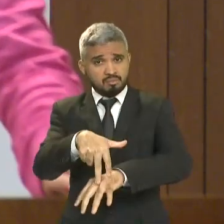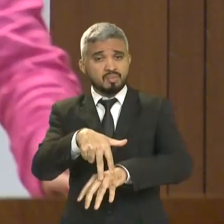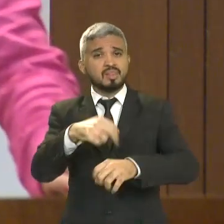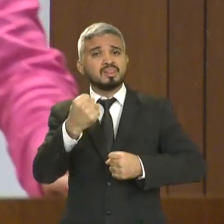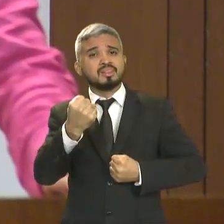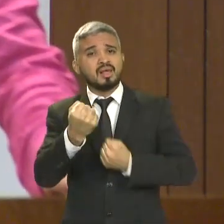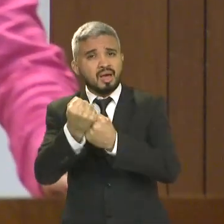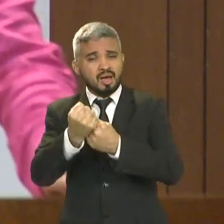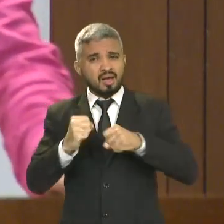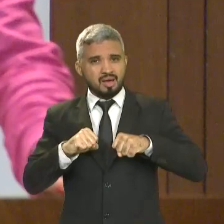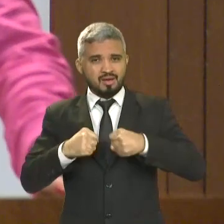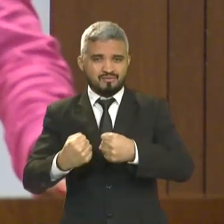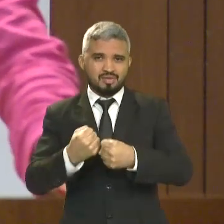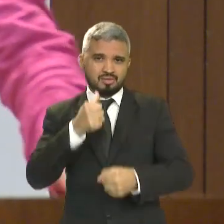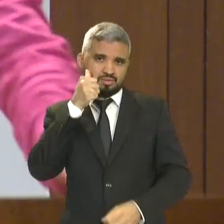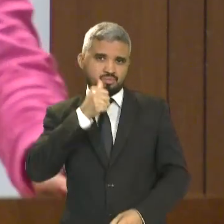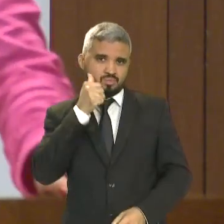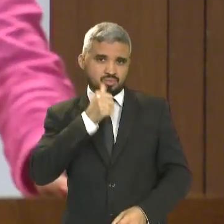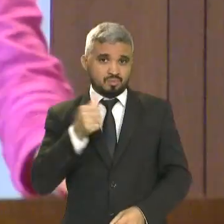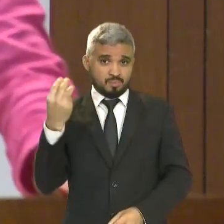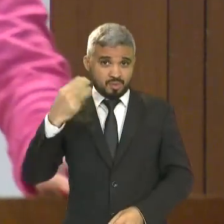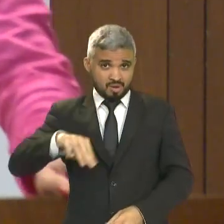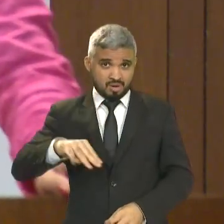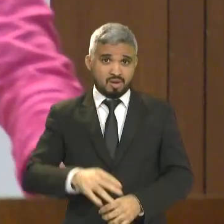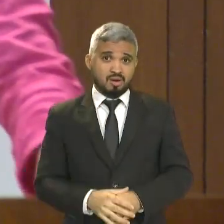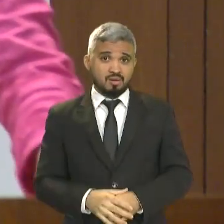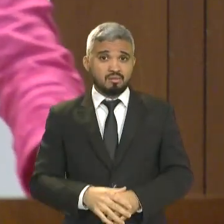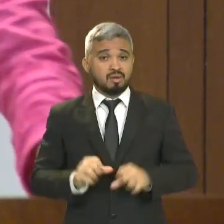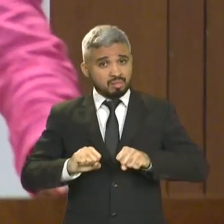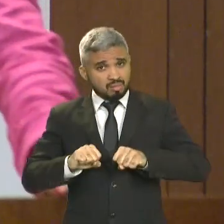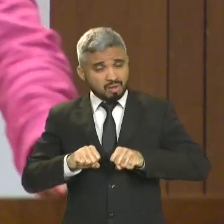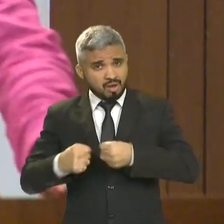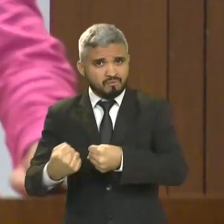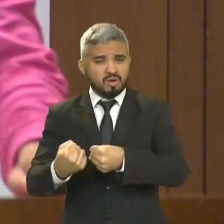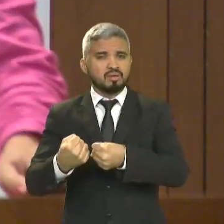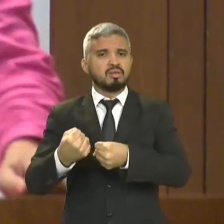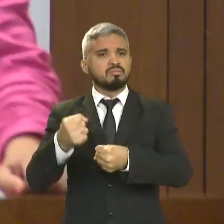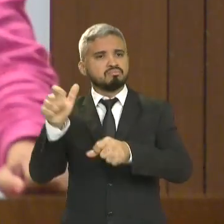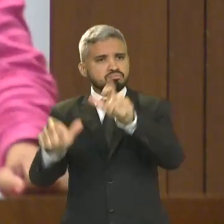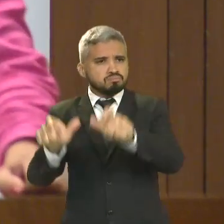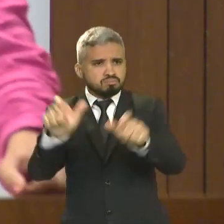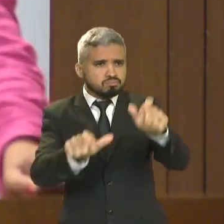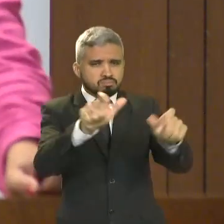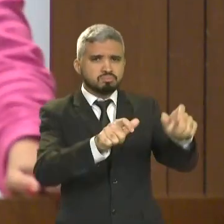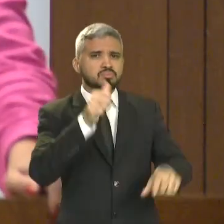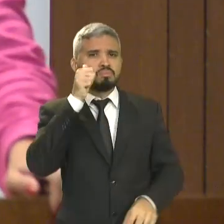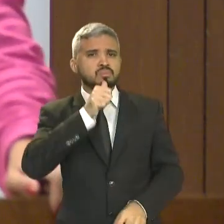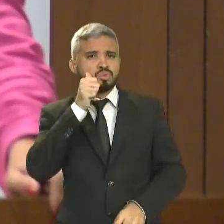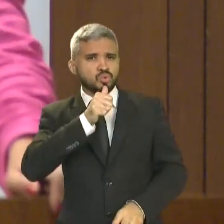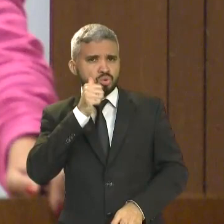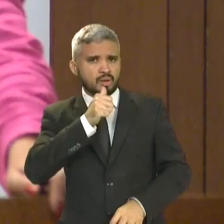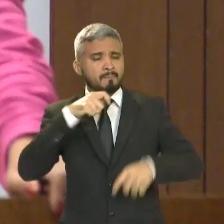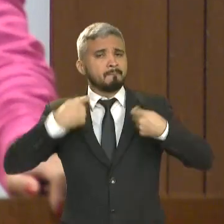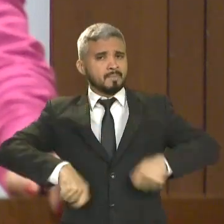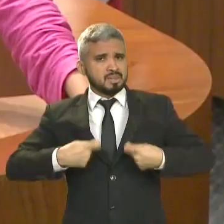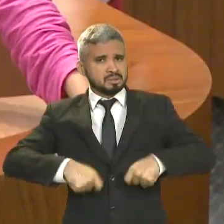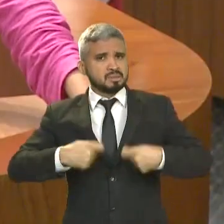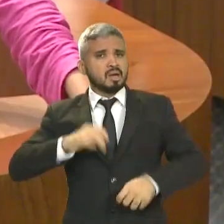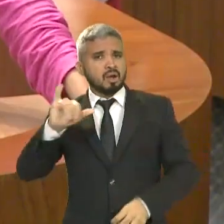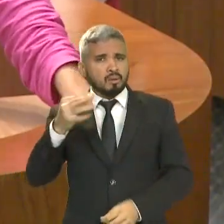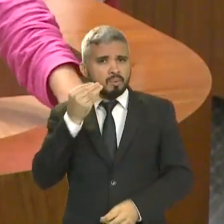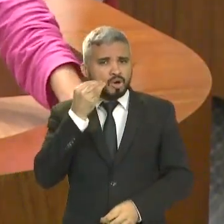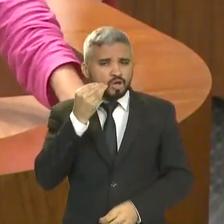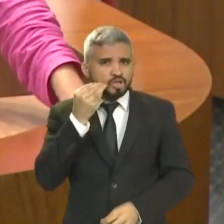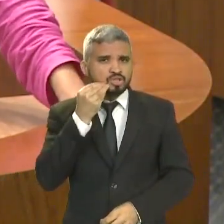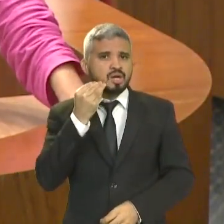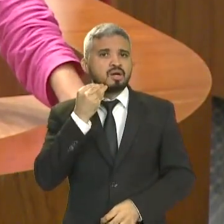maranhenses, defendendo as mulheres que são vítimas de agressão, defendendo mais oportunidades para todas nós mulheres. Deixo aqui o meu